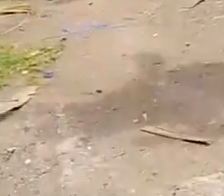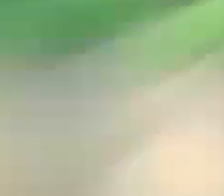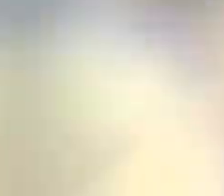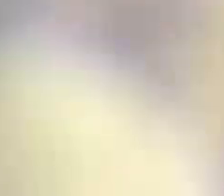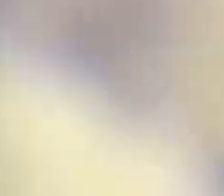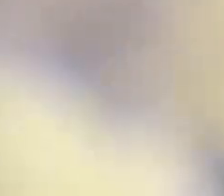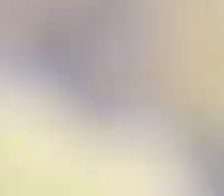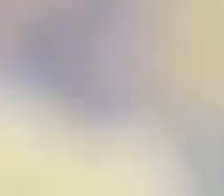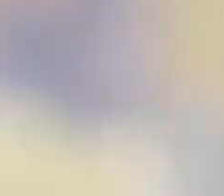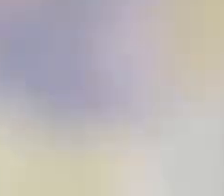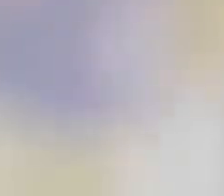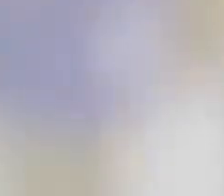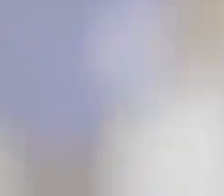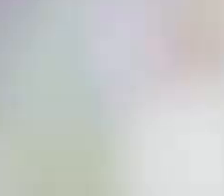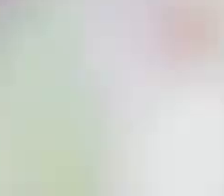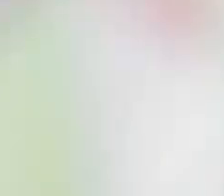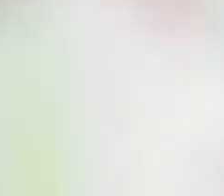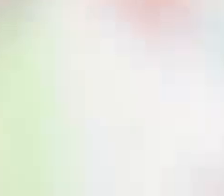GAC.